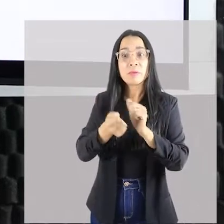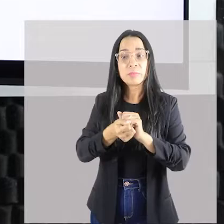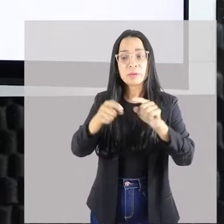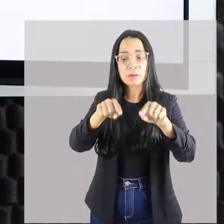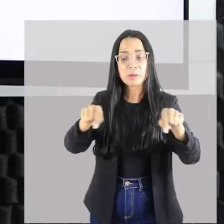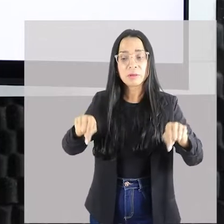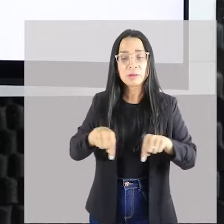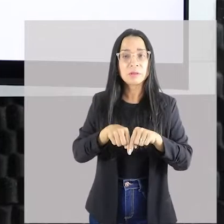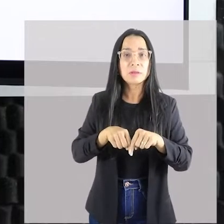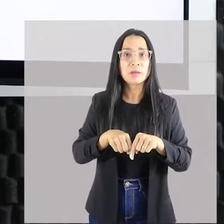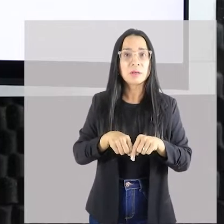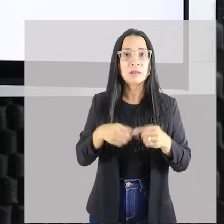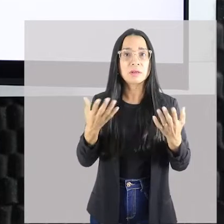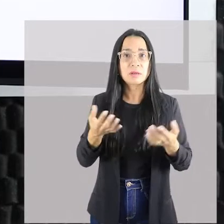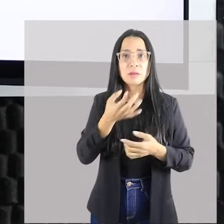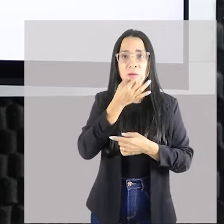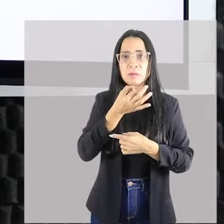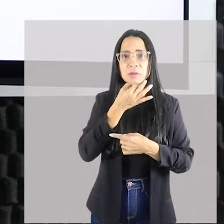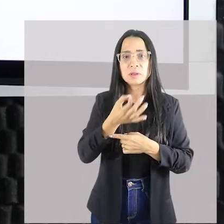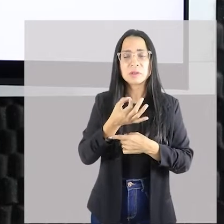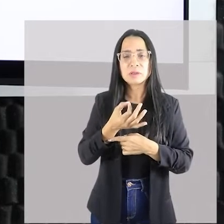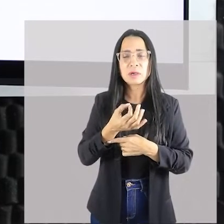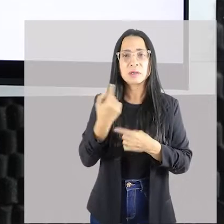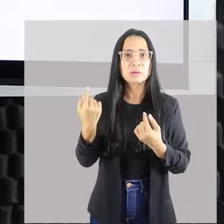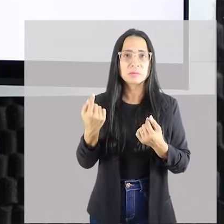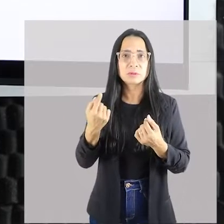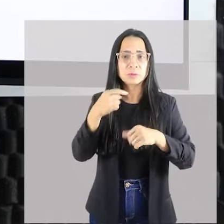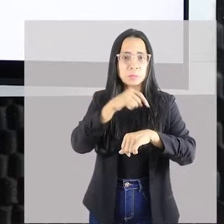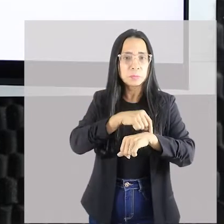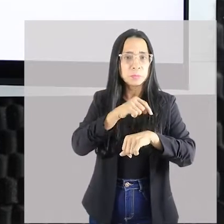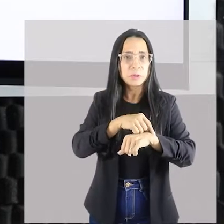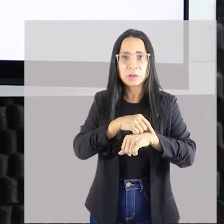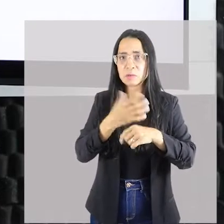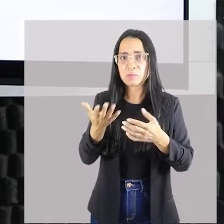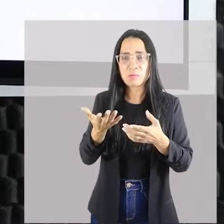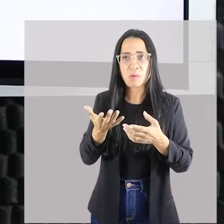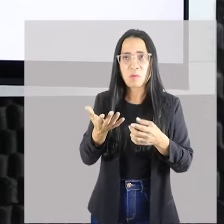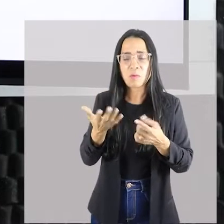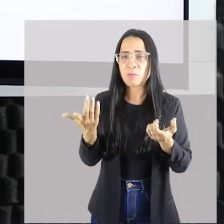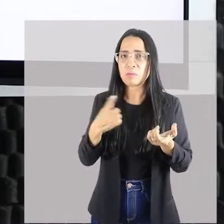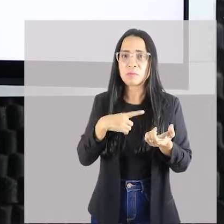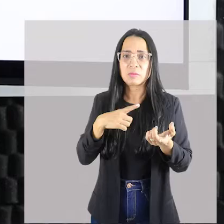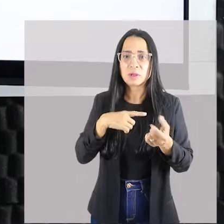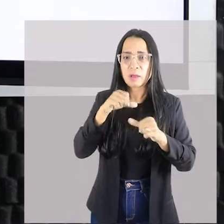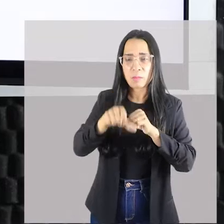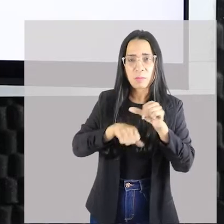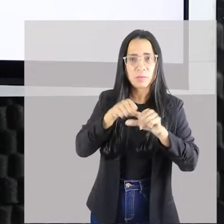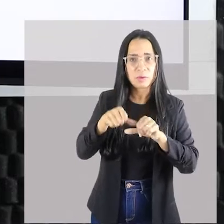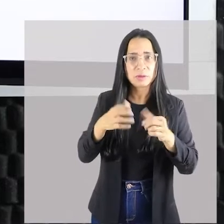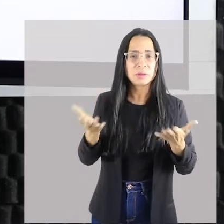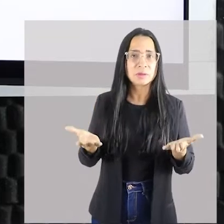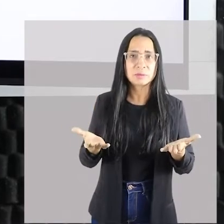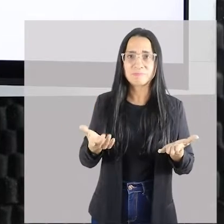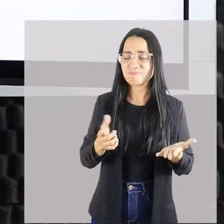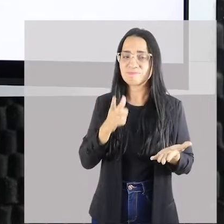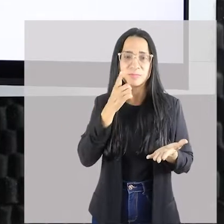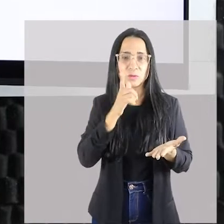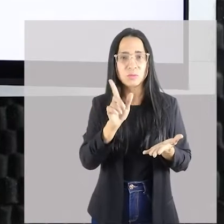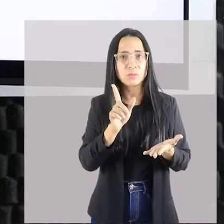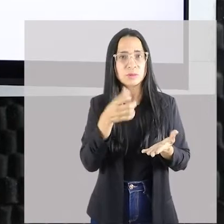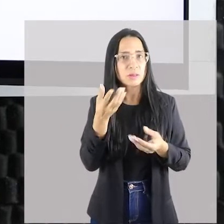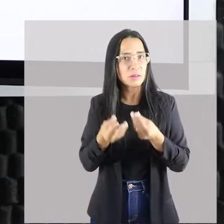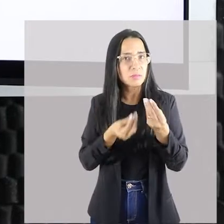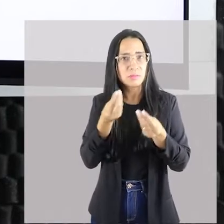Vocês acham que nesse momento eu vou provocar mutações no meu corpo para conseguir fazer essa adaptação? A gente não consegue fazer isso de uma